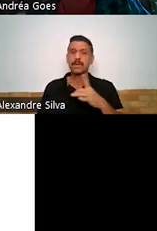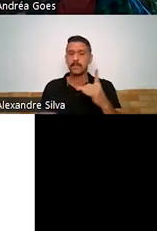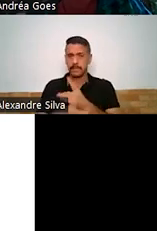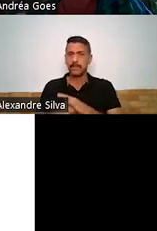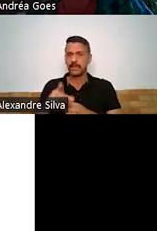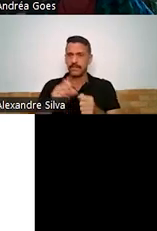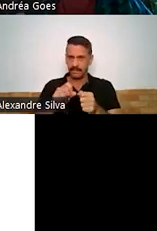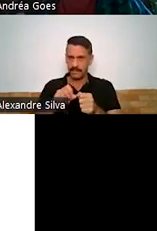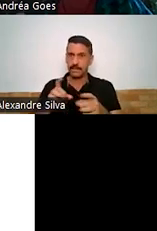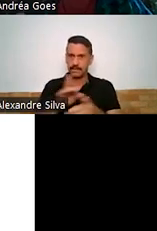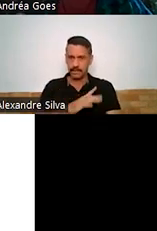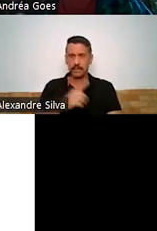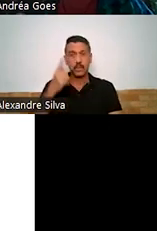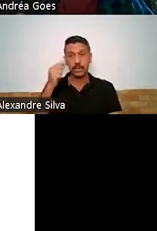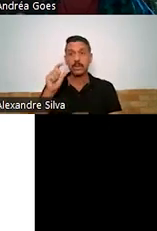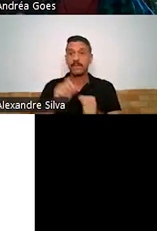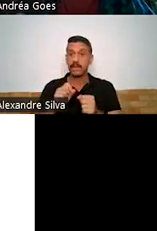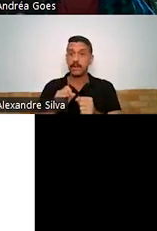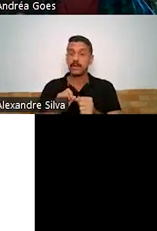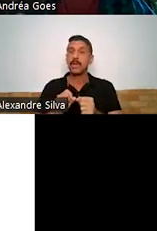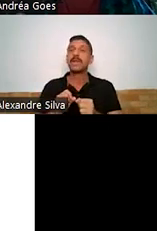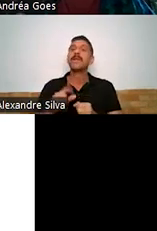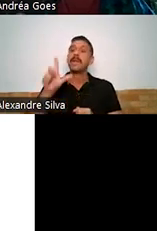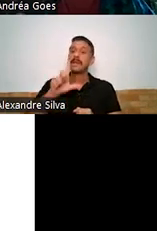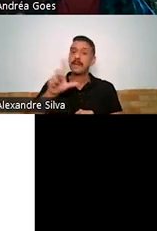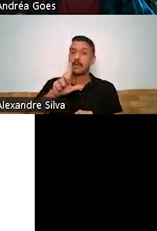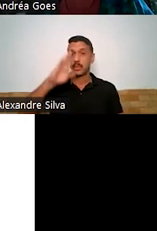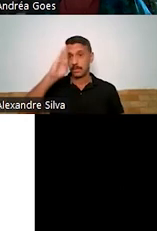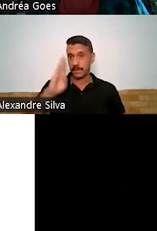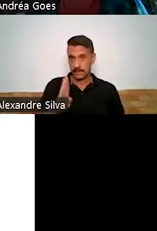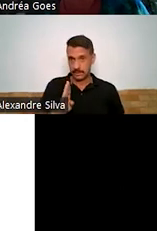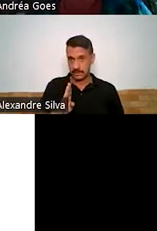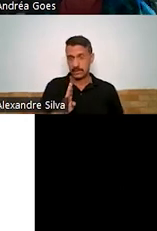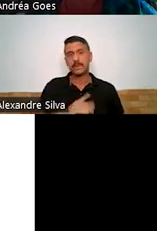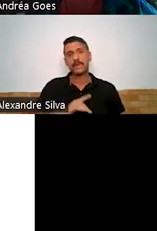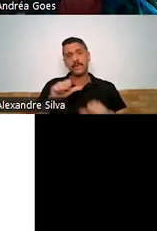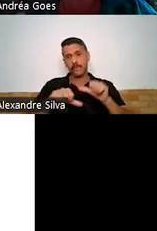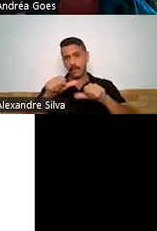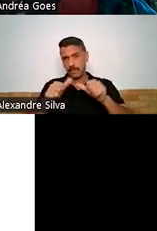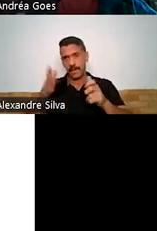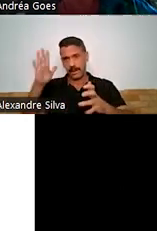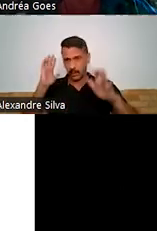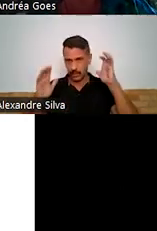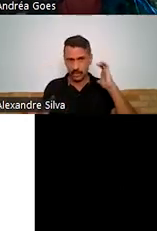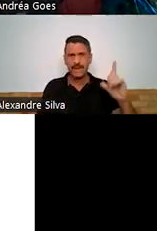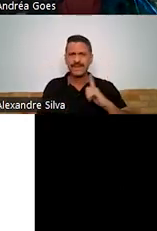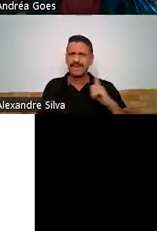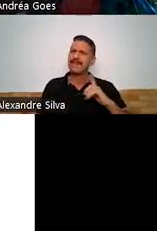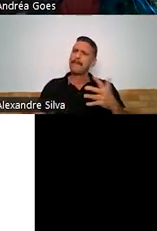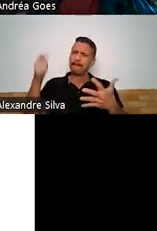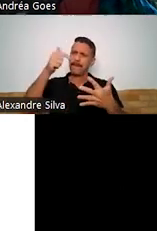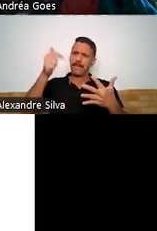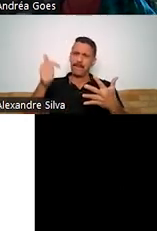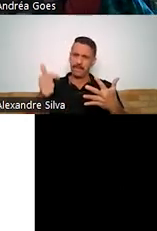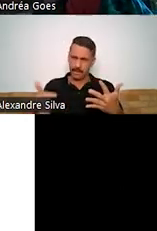na graduação, pegando agora a literatura brasileira com a reforma da natureza. A gente tem aqui uma série de itens que a